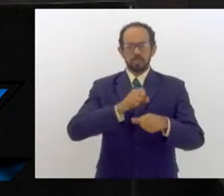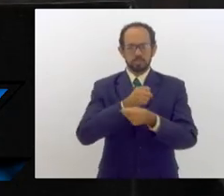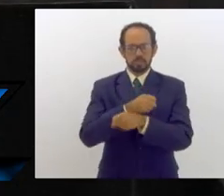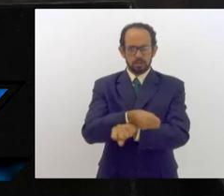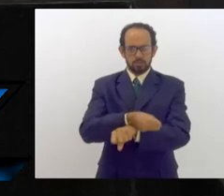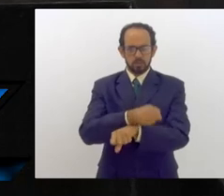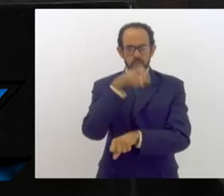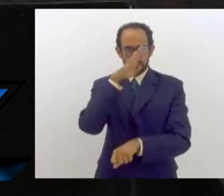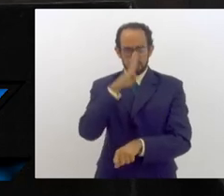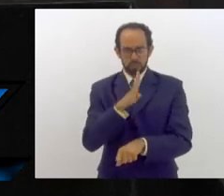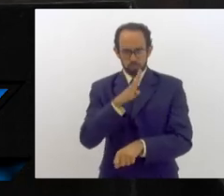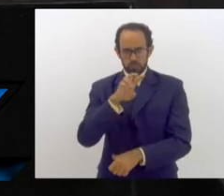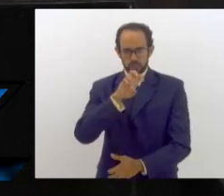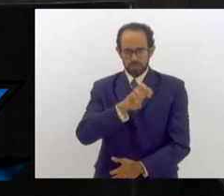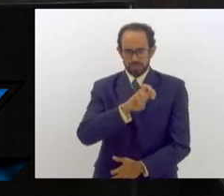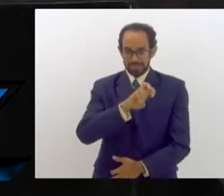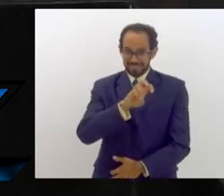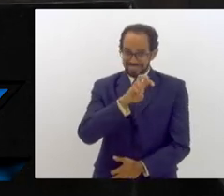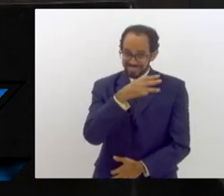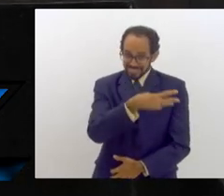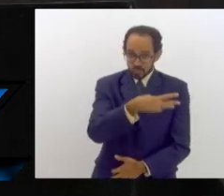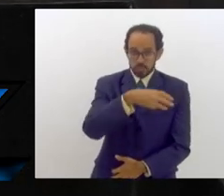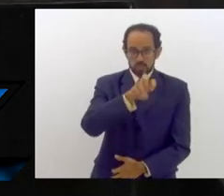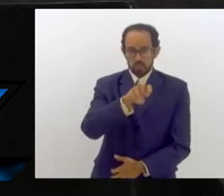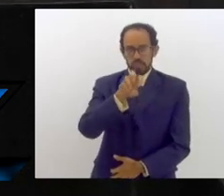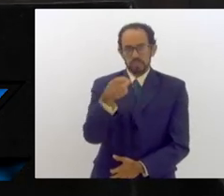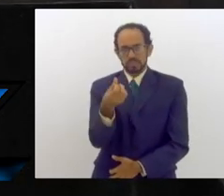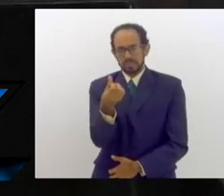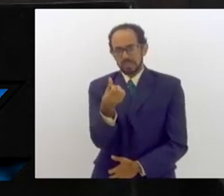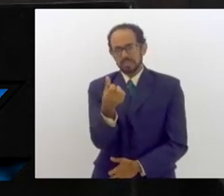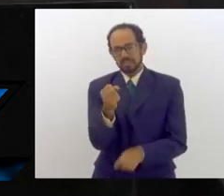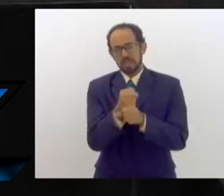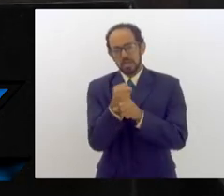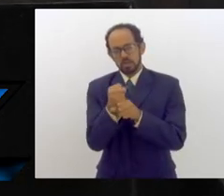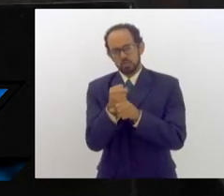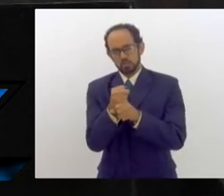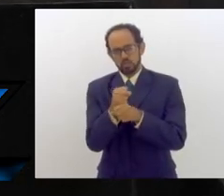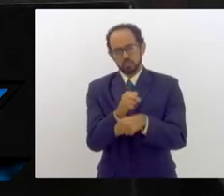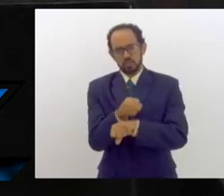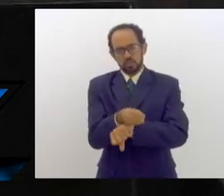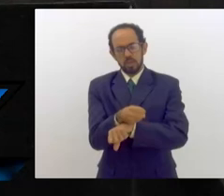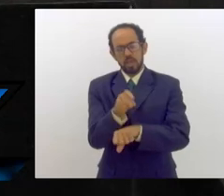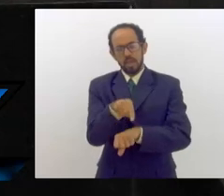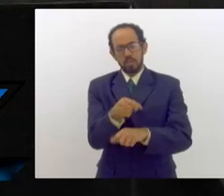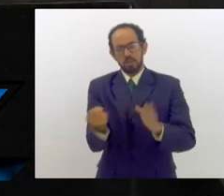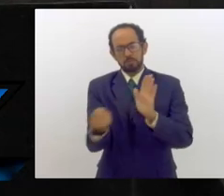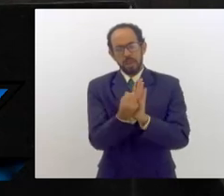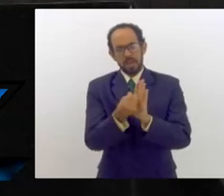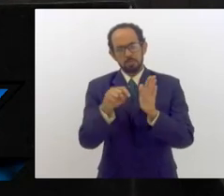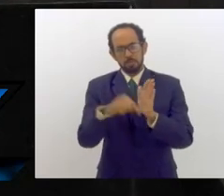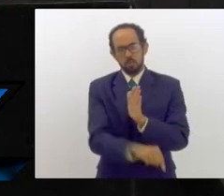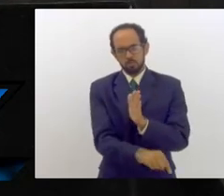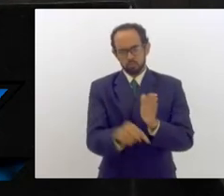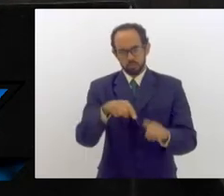brasileira os 356 Anos de Escravidão ainda são uma marca profunda no nosso país